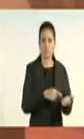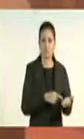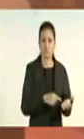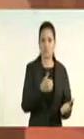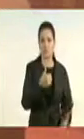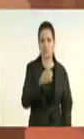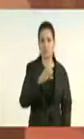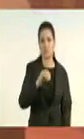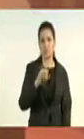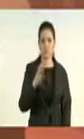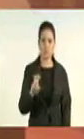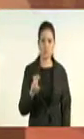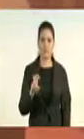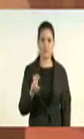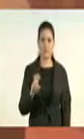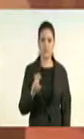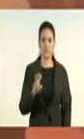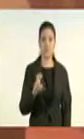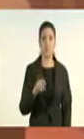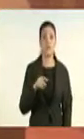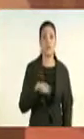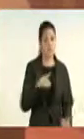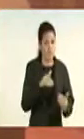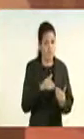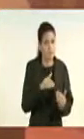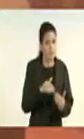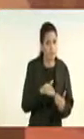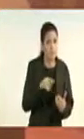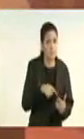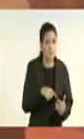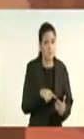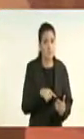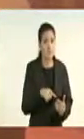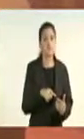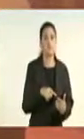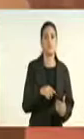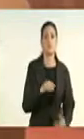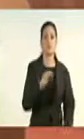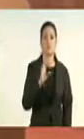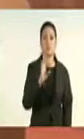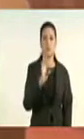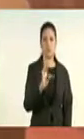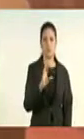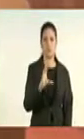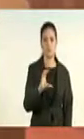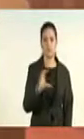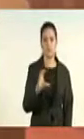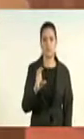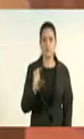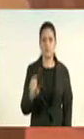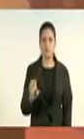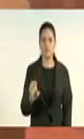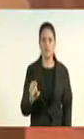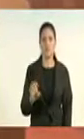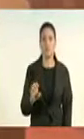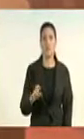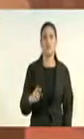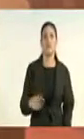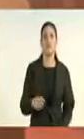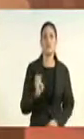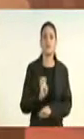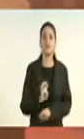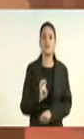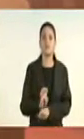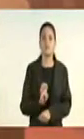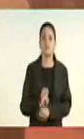foi compartilhado pelo Tribunal de Contas do Estado do Espírito Santo no parecer do pré-julgado 1496,